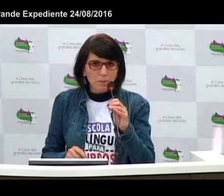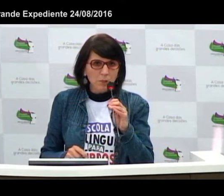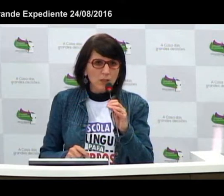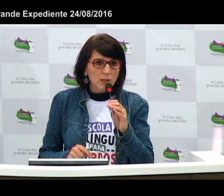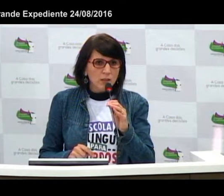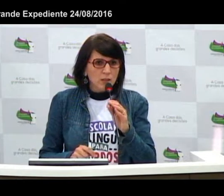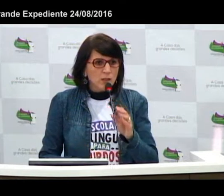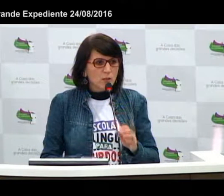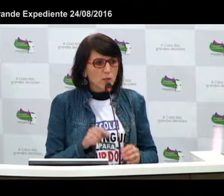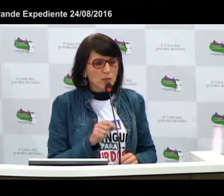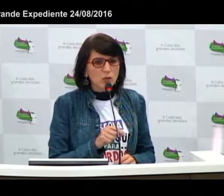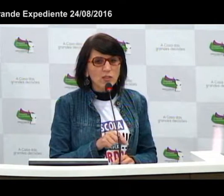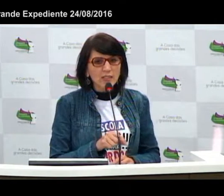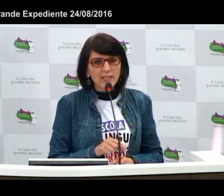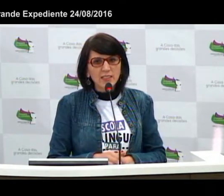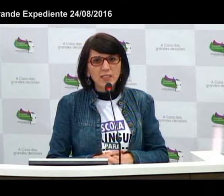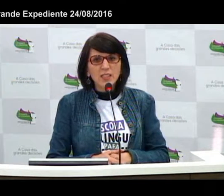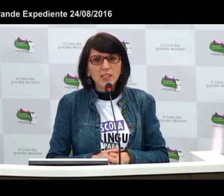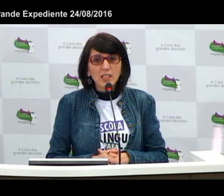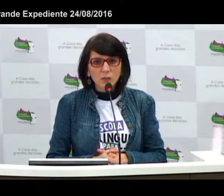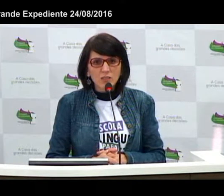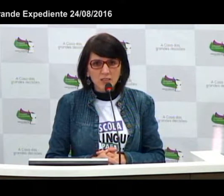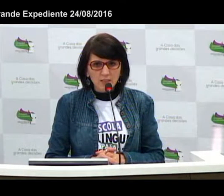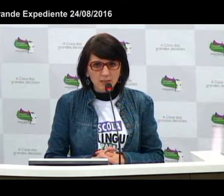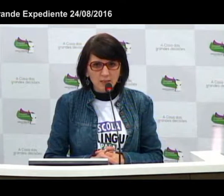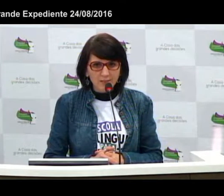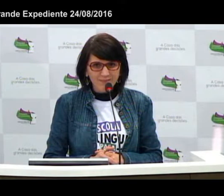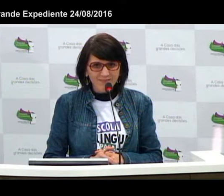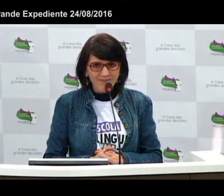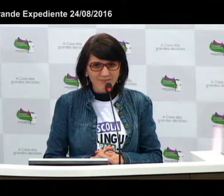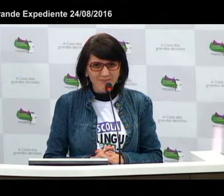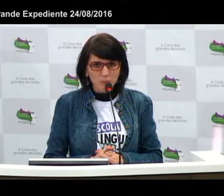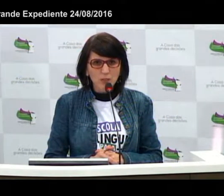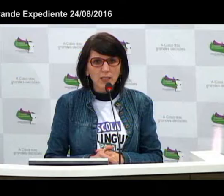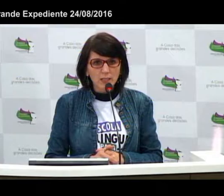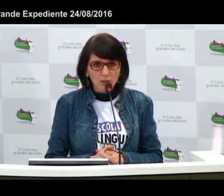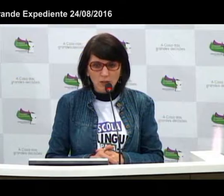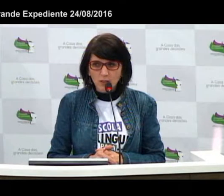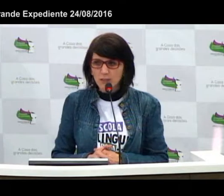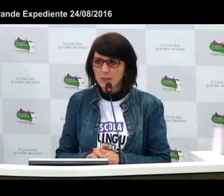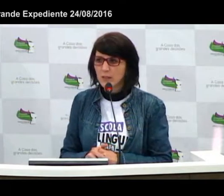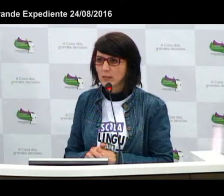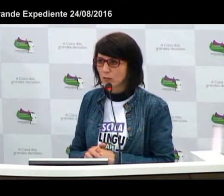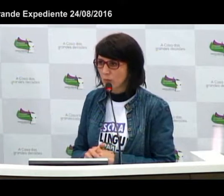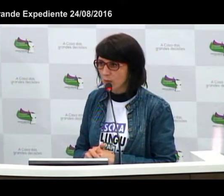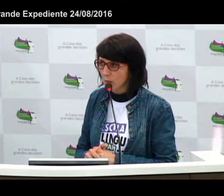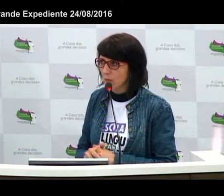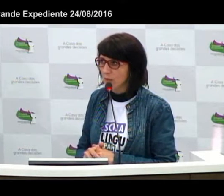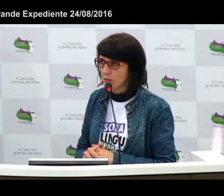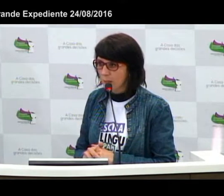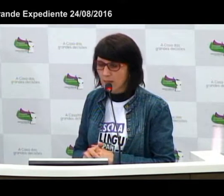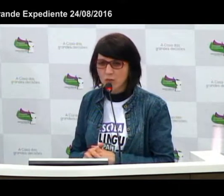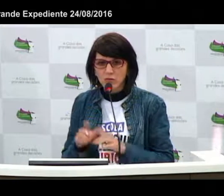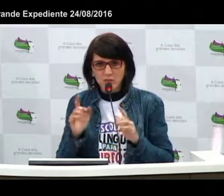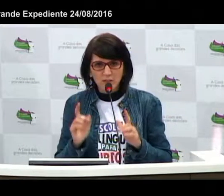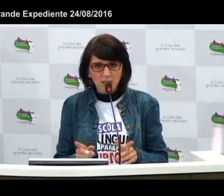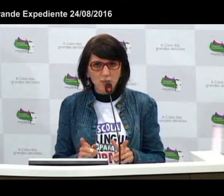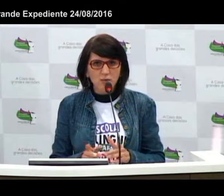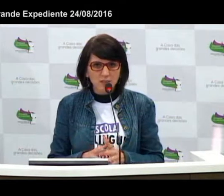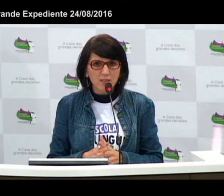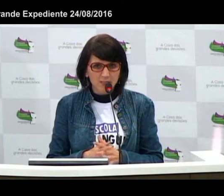trabalhar numa sociedade eficiente. Porque até agora nós vivemos em